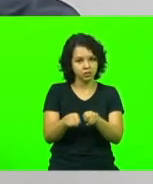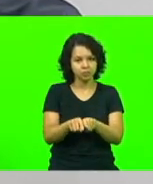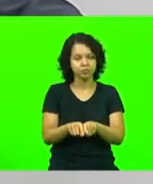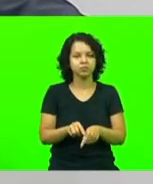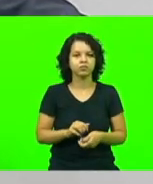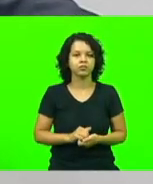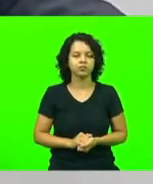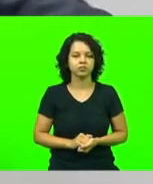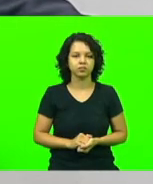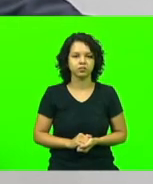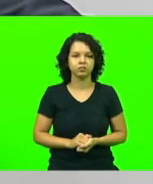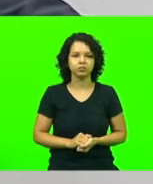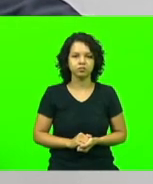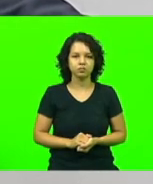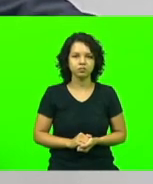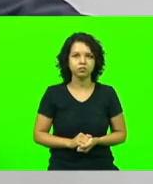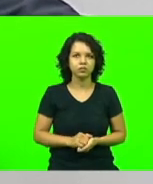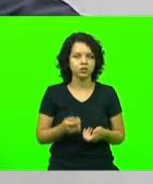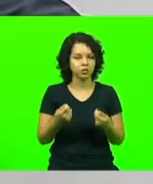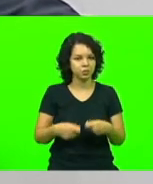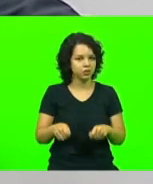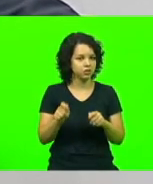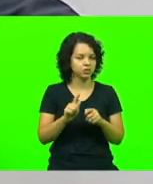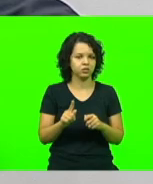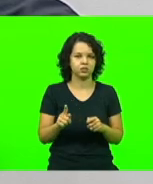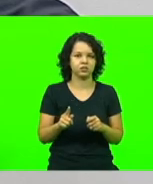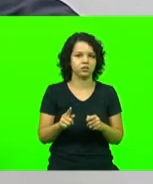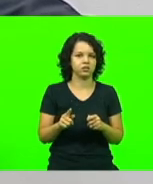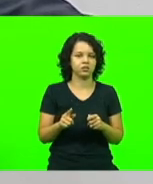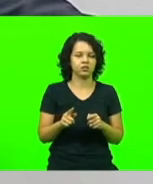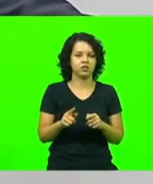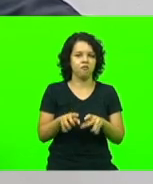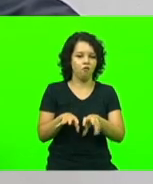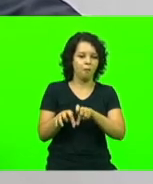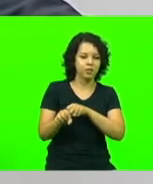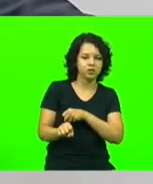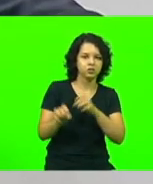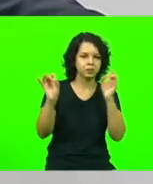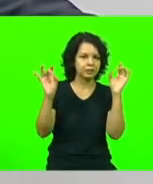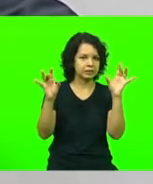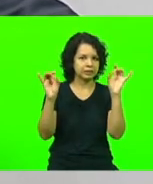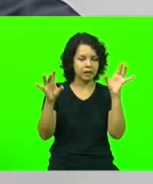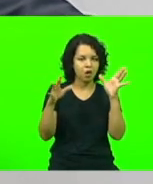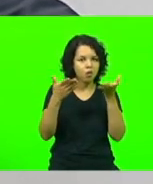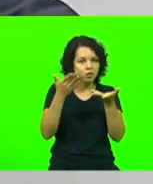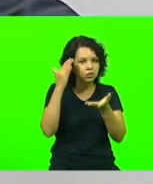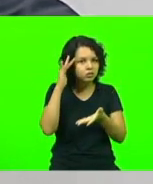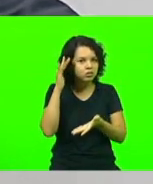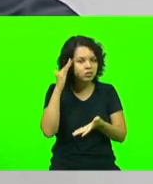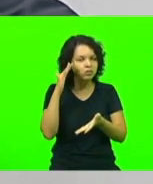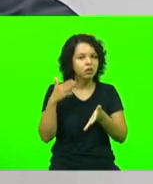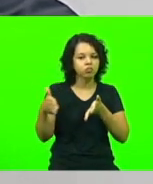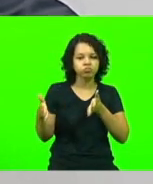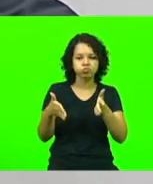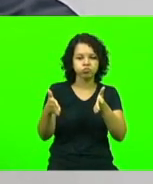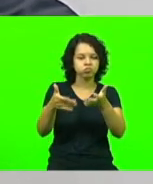Não precisa ser, não precisa ter nenhuma formação especial para entender que isso é um caminho para o